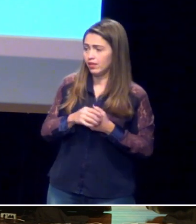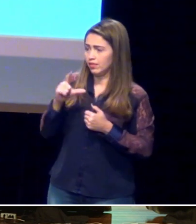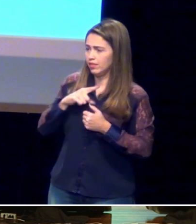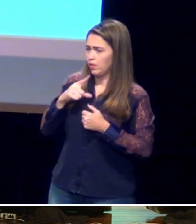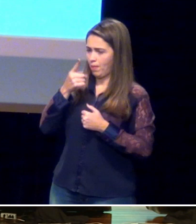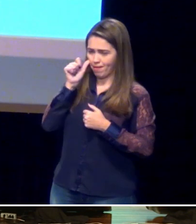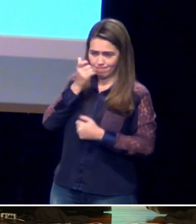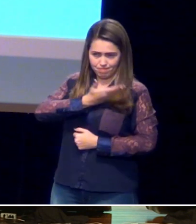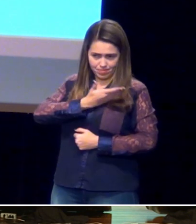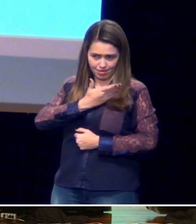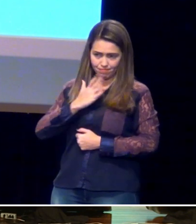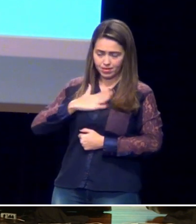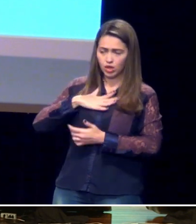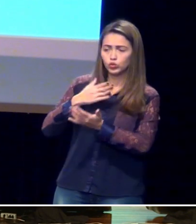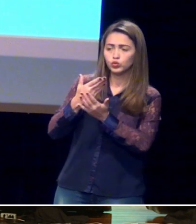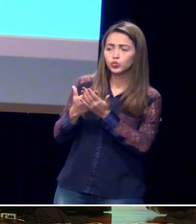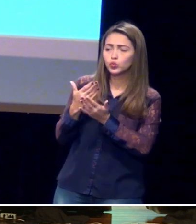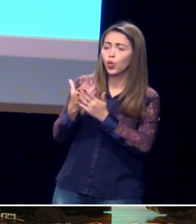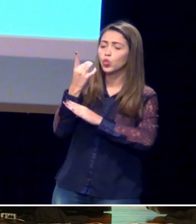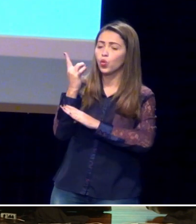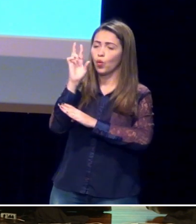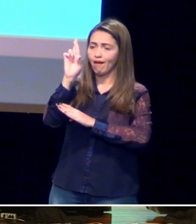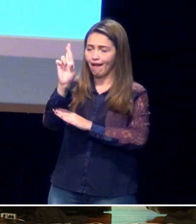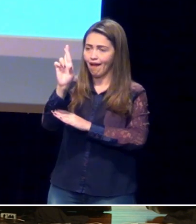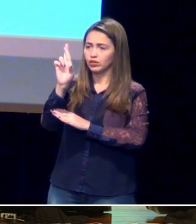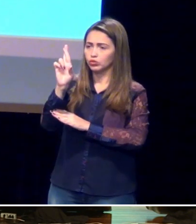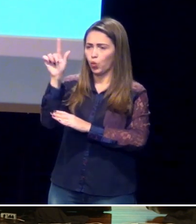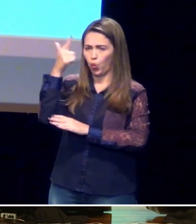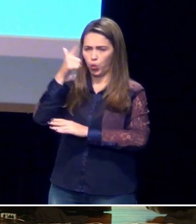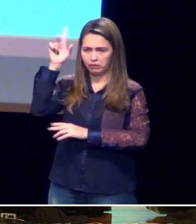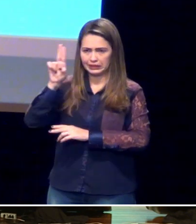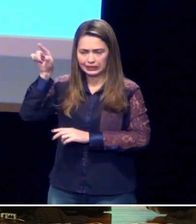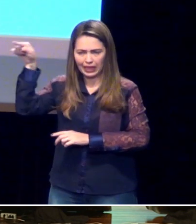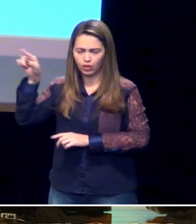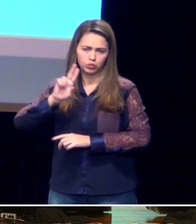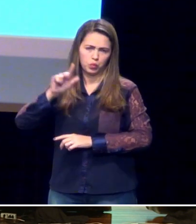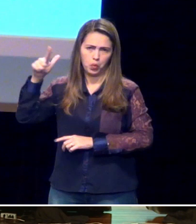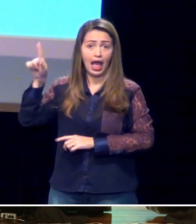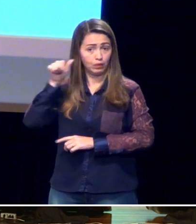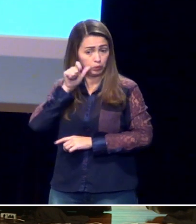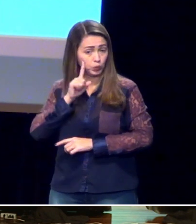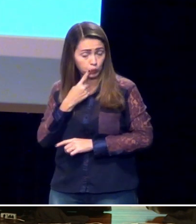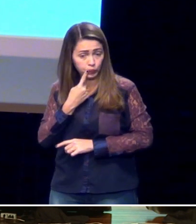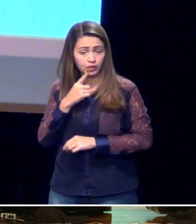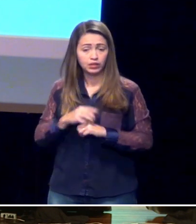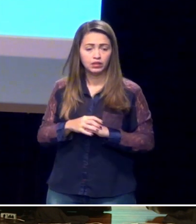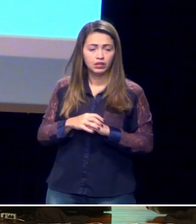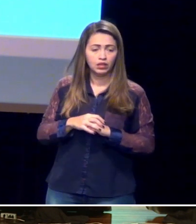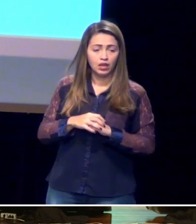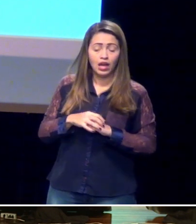tem uma amiga minha que estuda doutorado em outra universidade, não na USP, é surda,